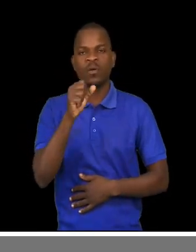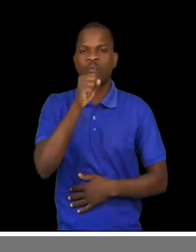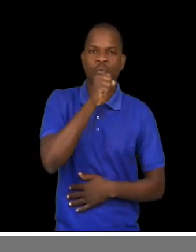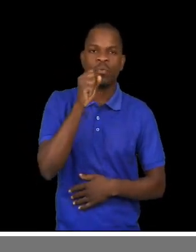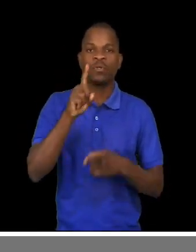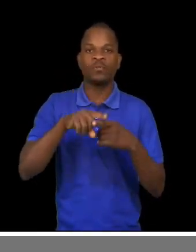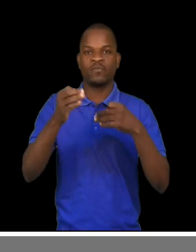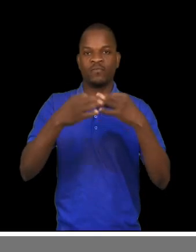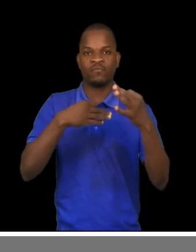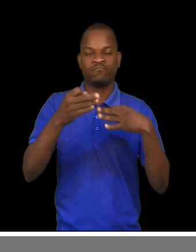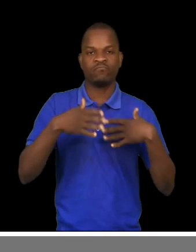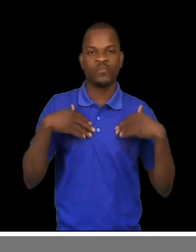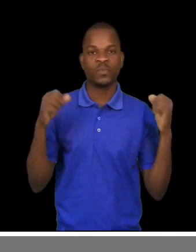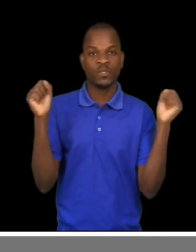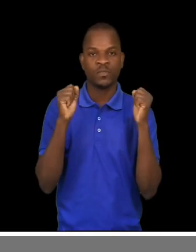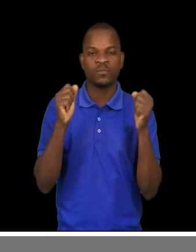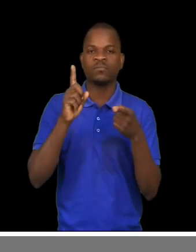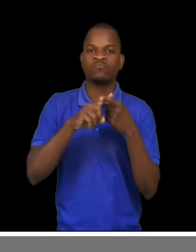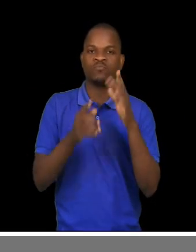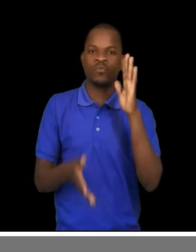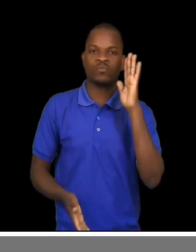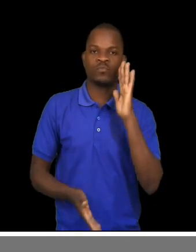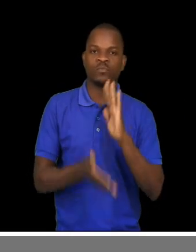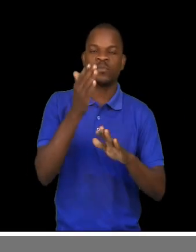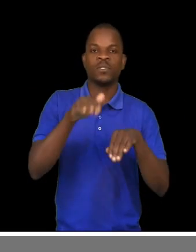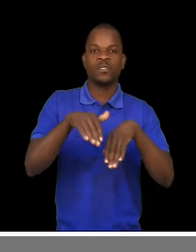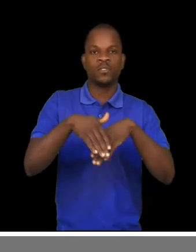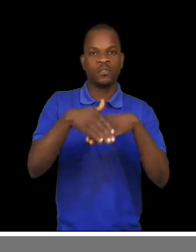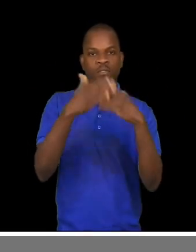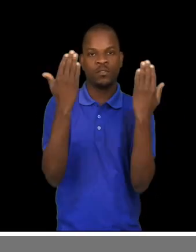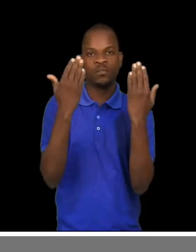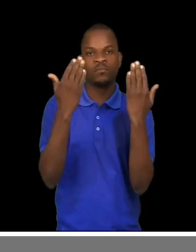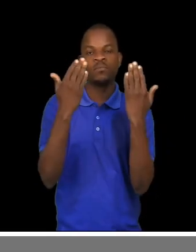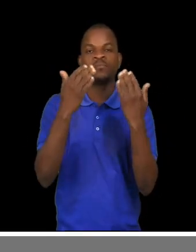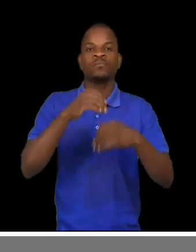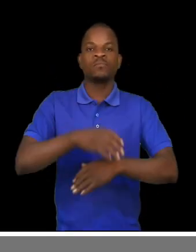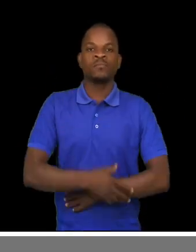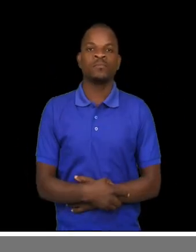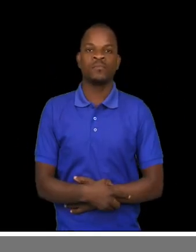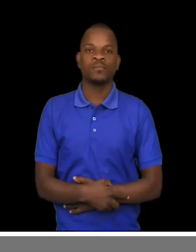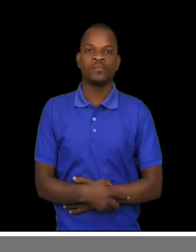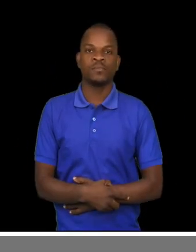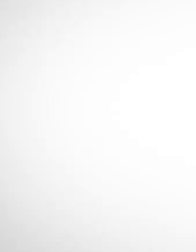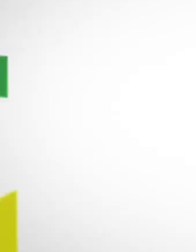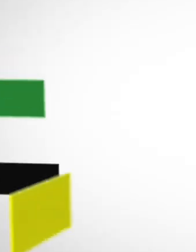música e feira de saúde. Vai marcar a comemoração desta data.